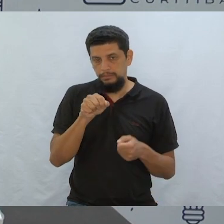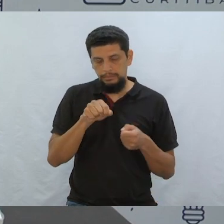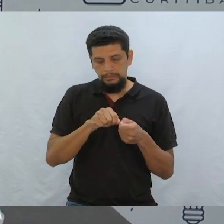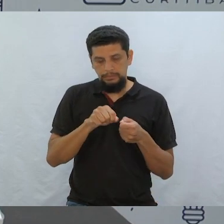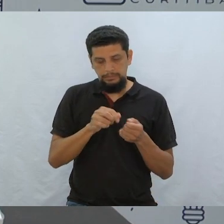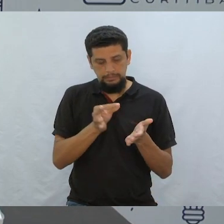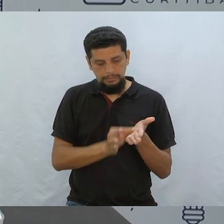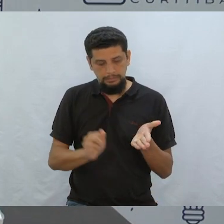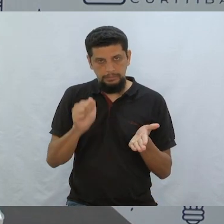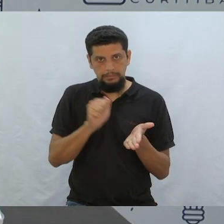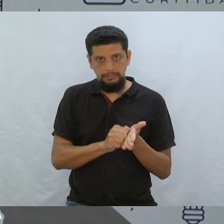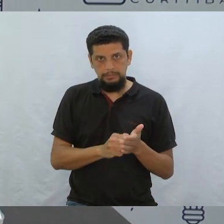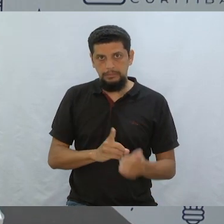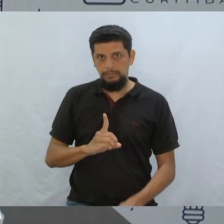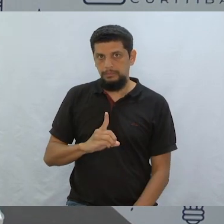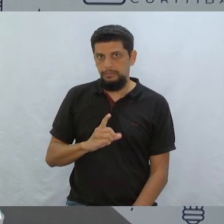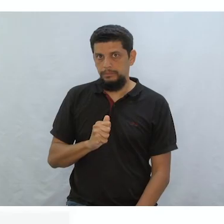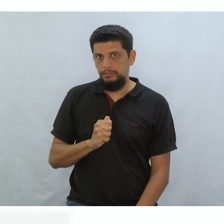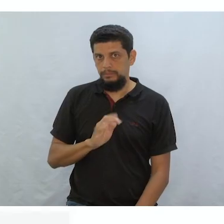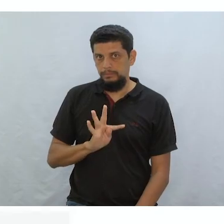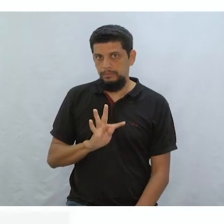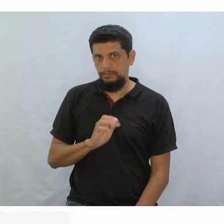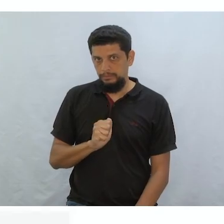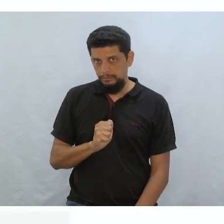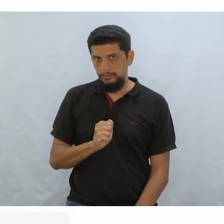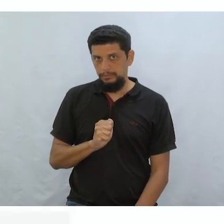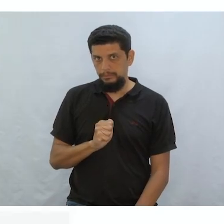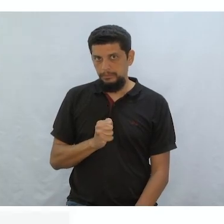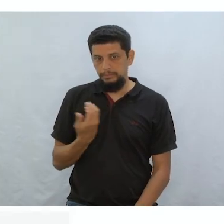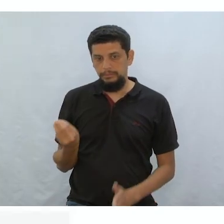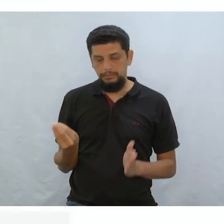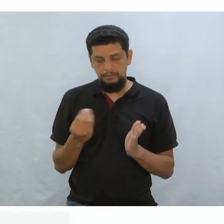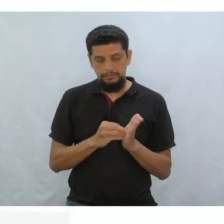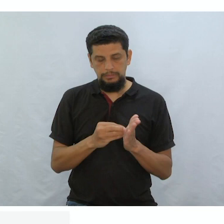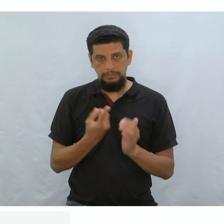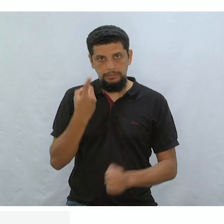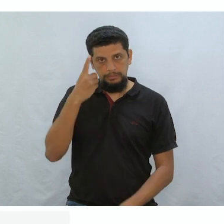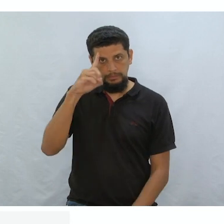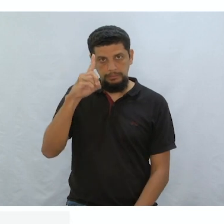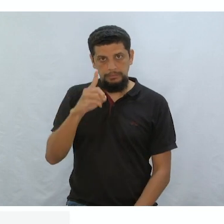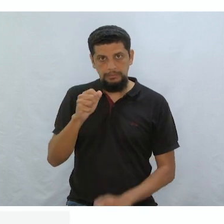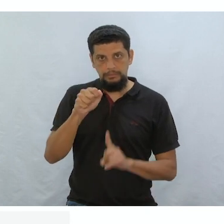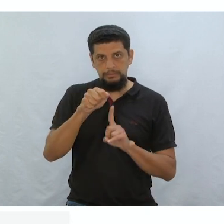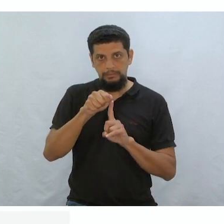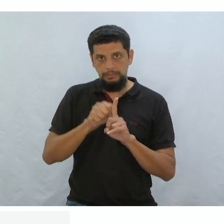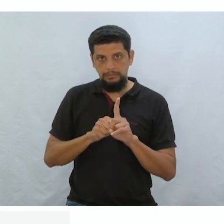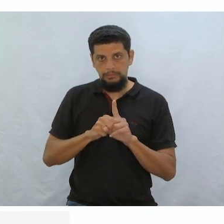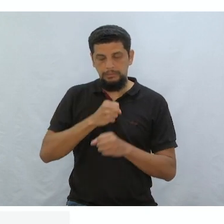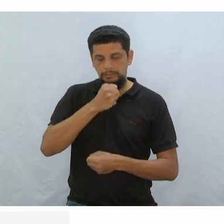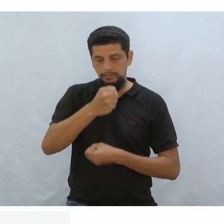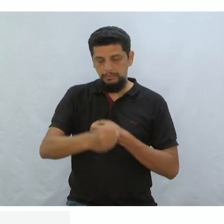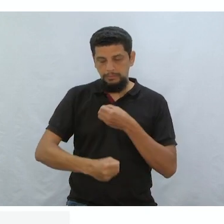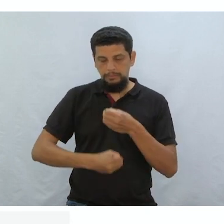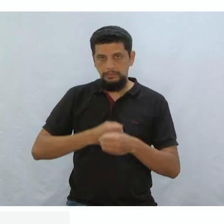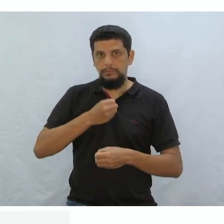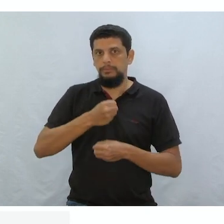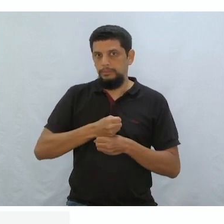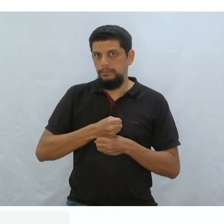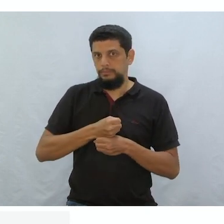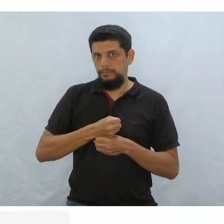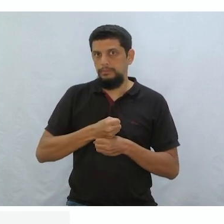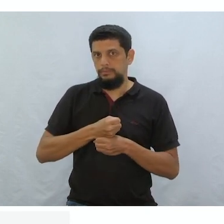Vocês vão registrar a data, vão colocar o dia, o